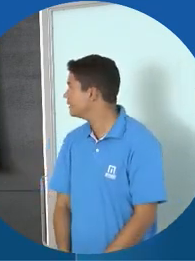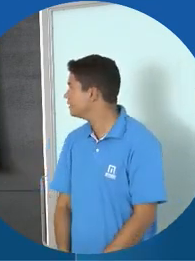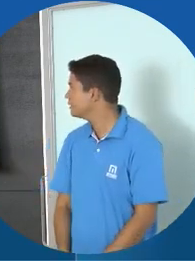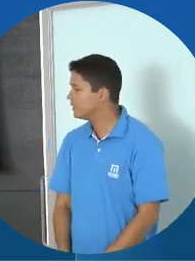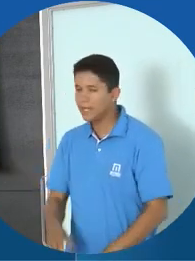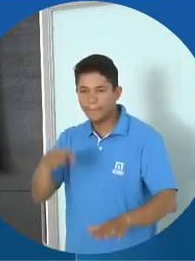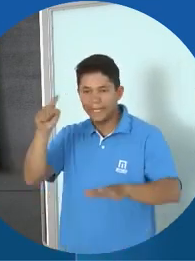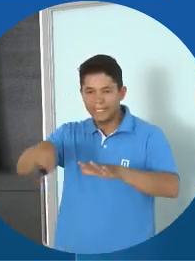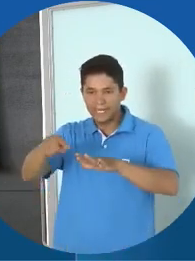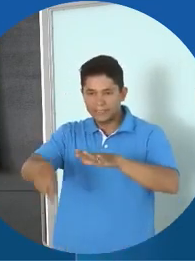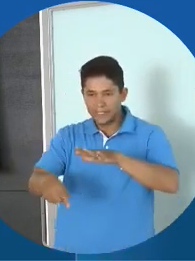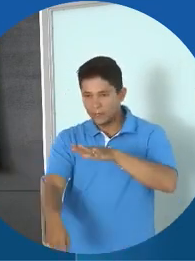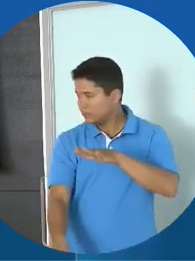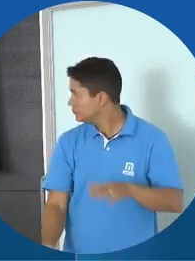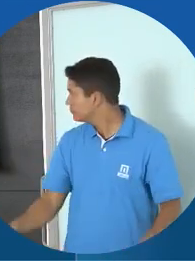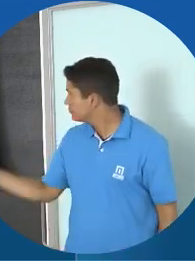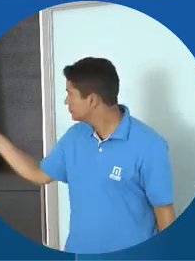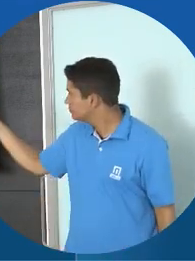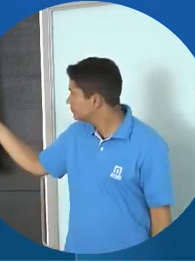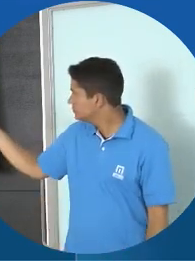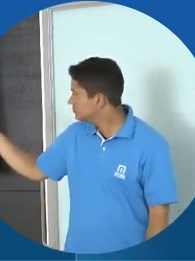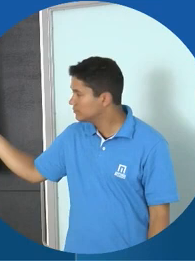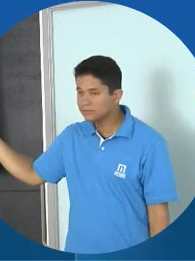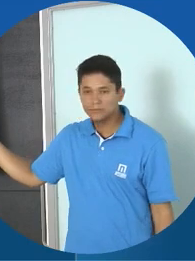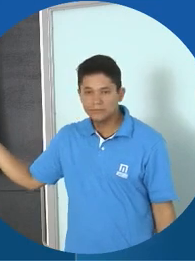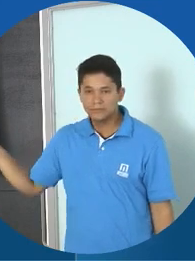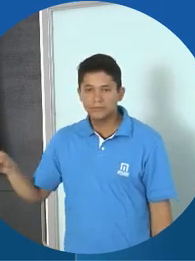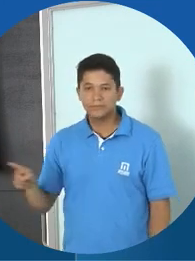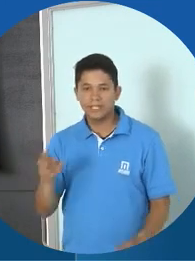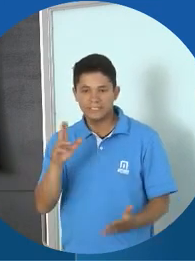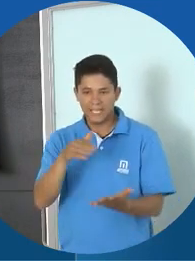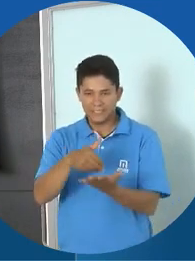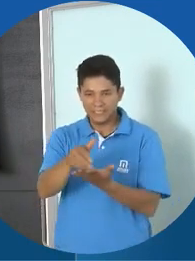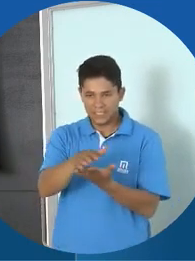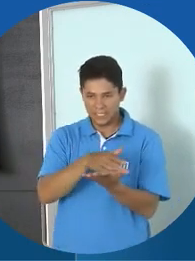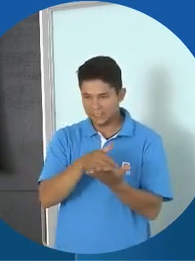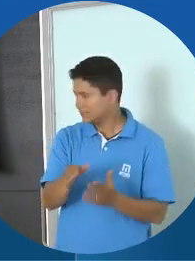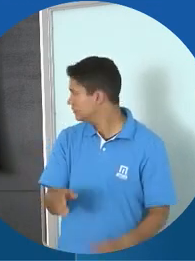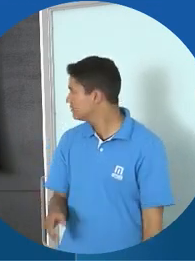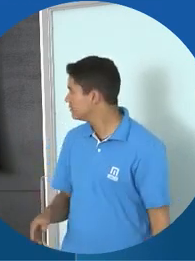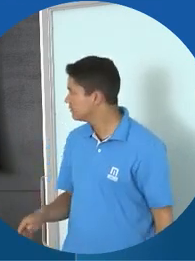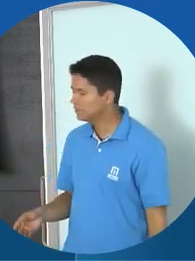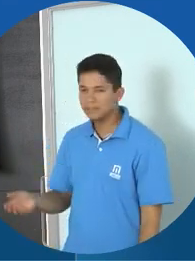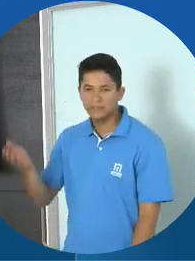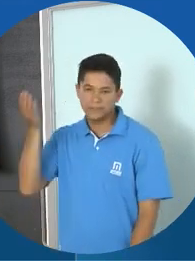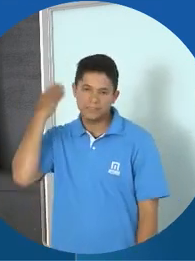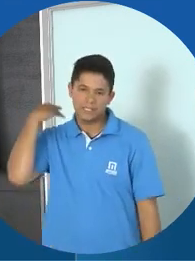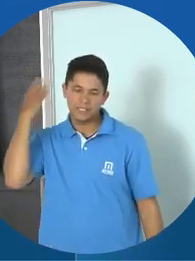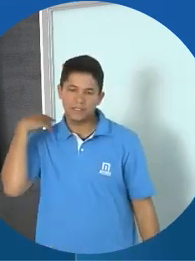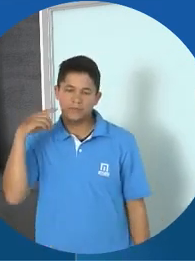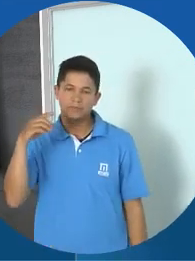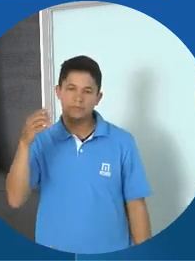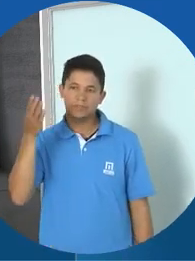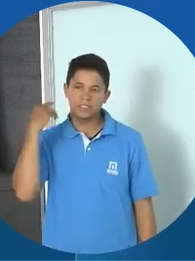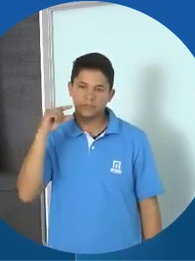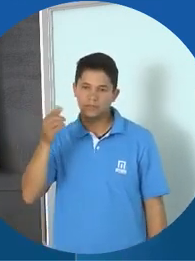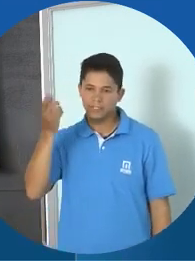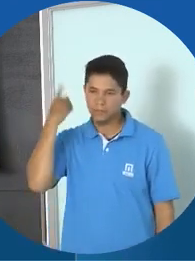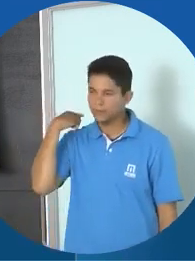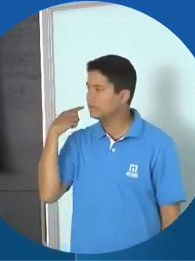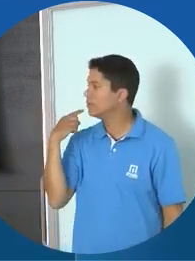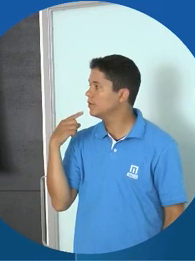Penetração aqui dessas resinas também. Então, há um tempo atrás, nós pegamos uma situação que o cliente